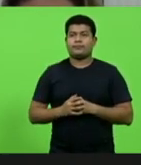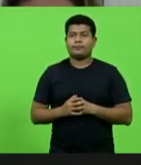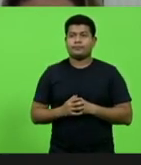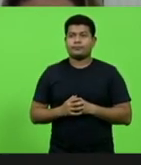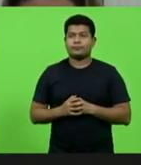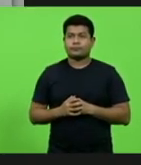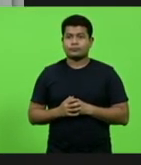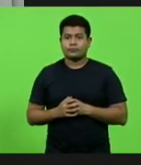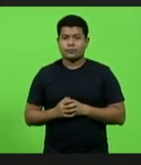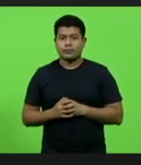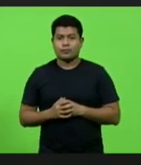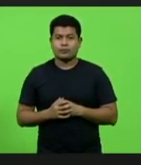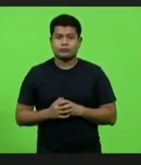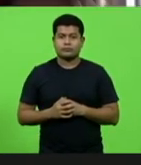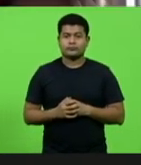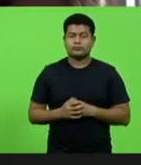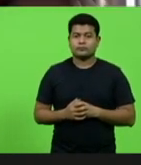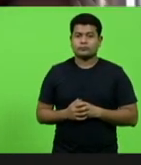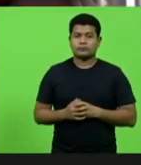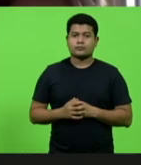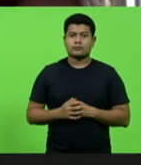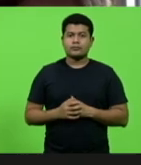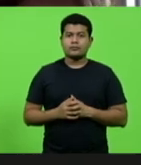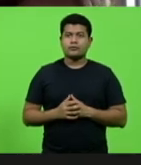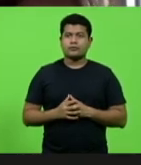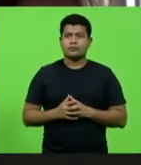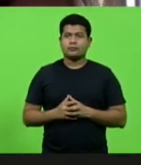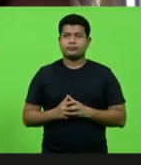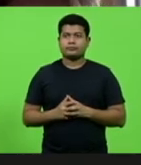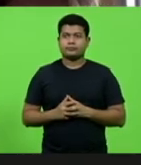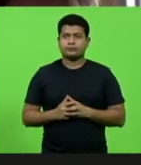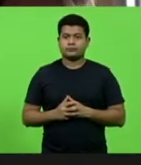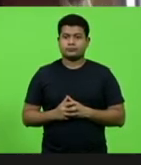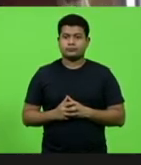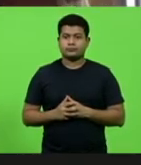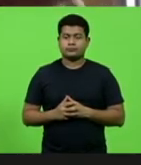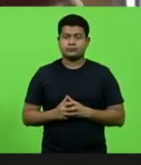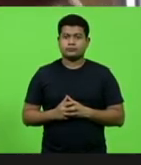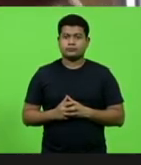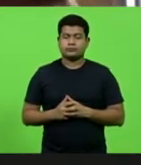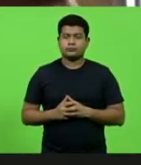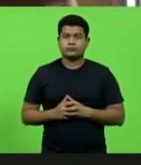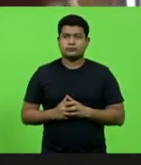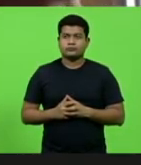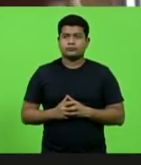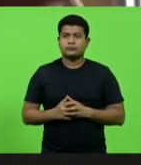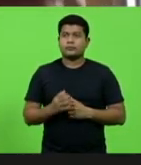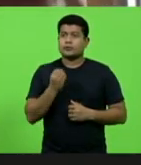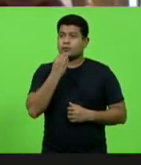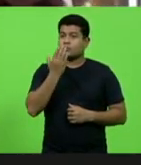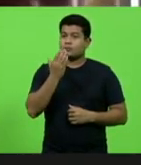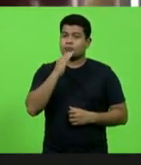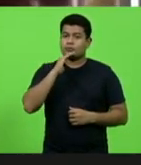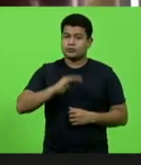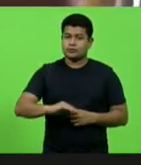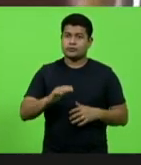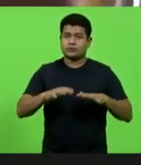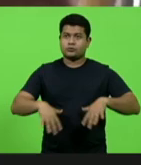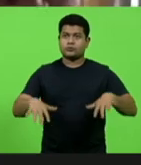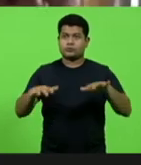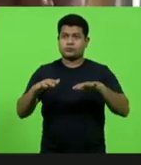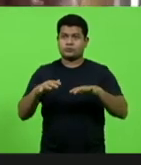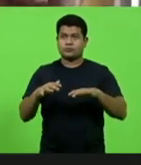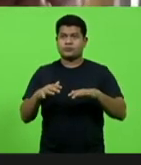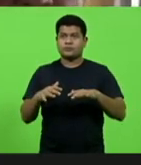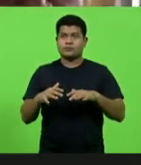Boa Boa tarde a todos.